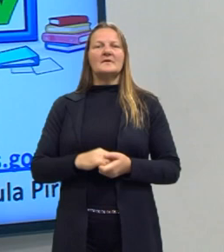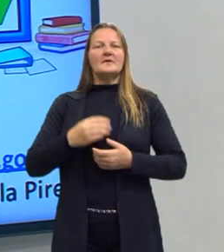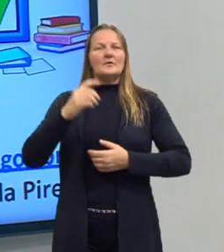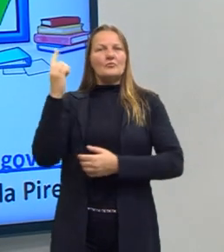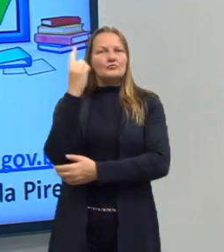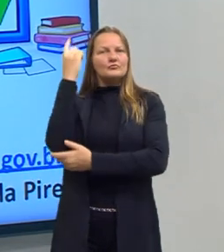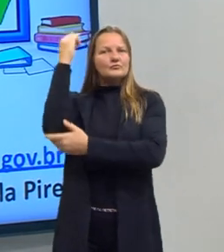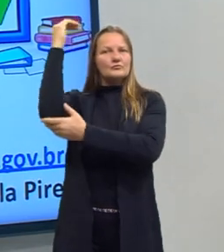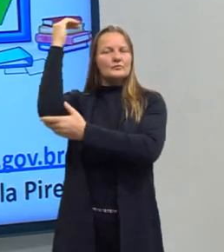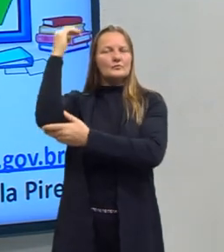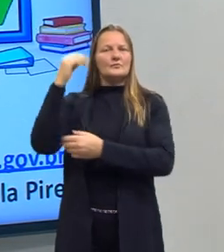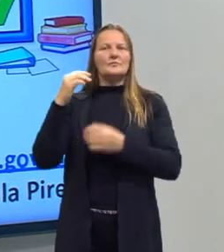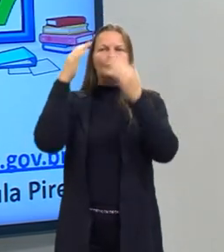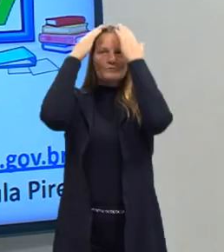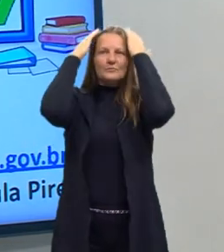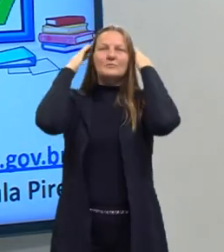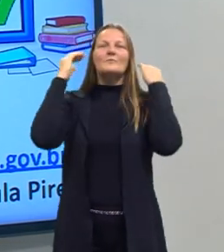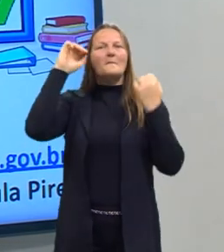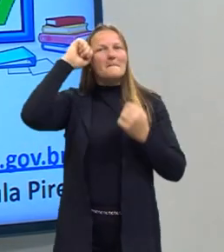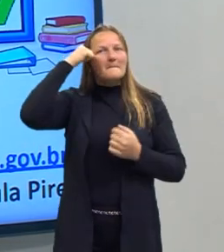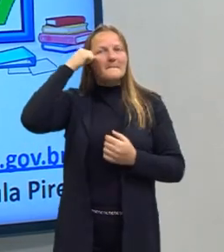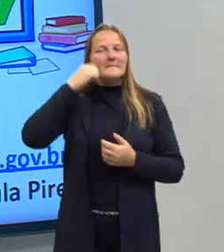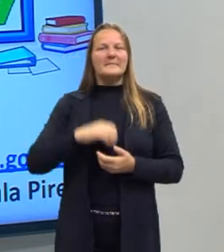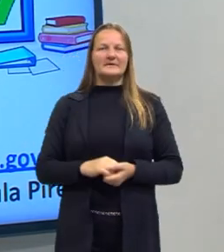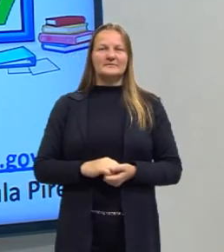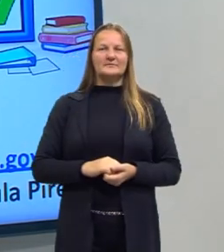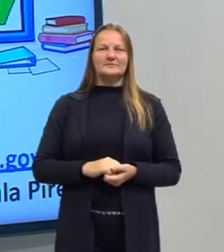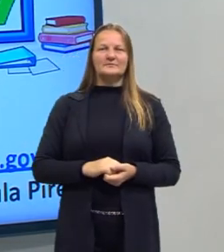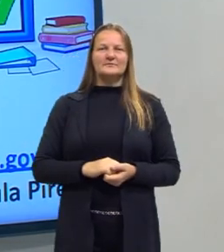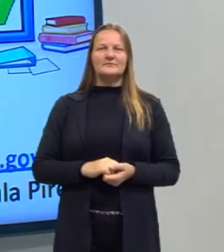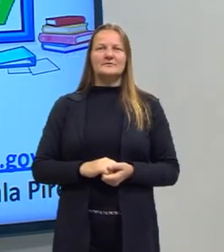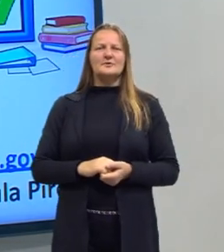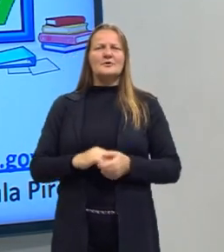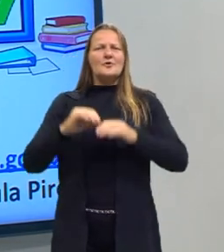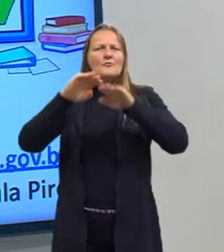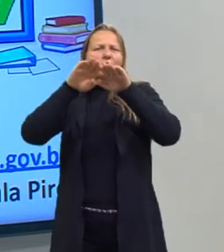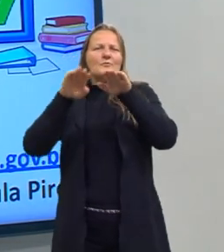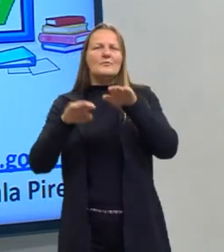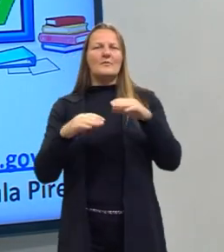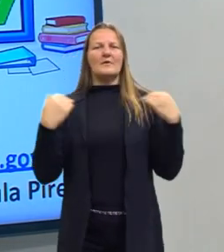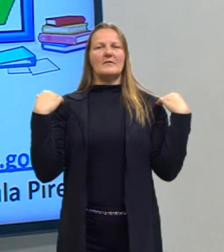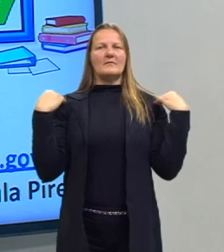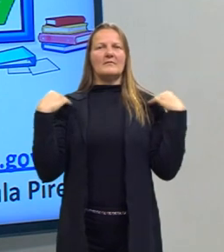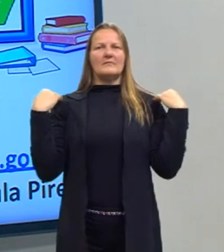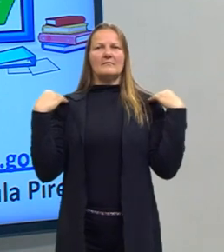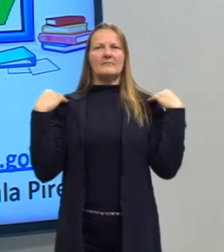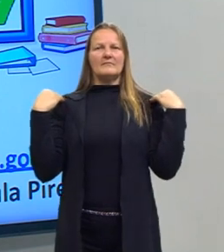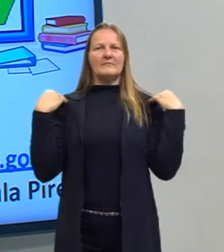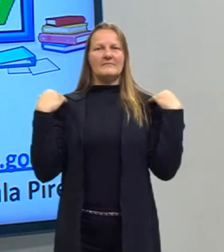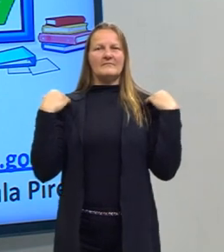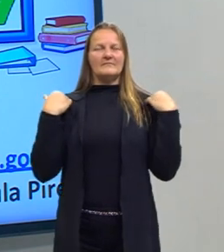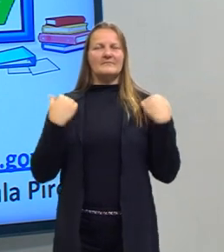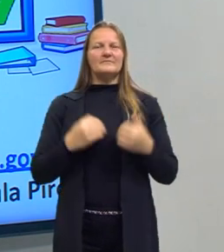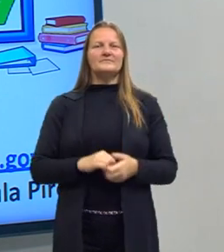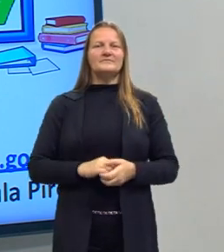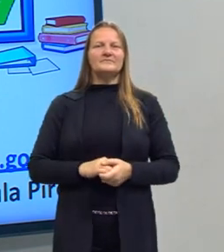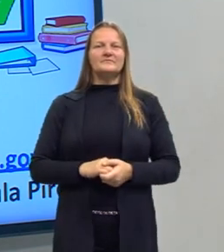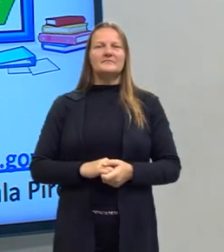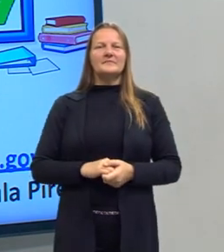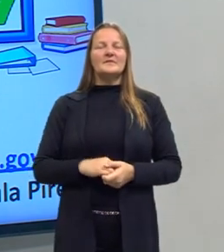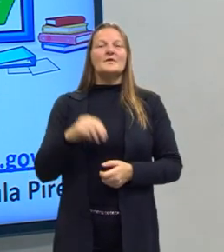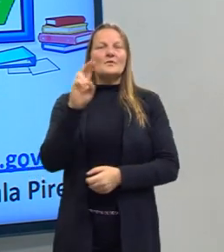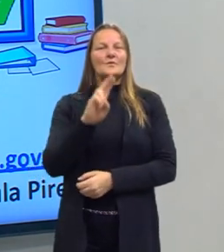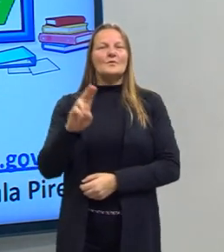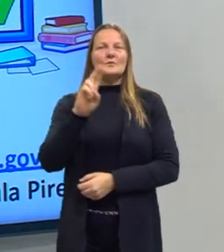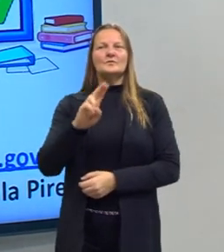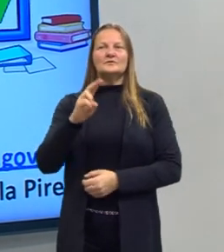o cabelo negro preto também e um pouco abaixo dos ombros estou usando